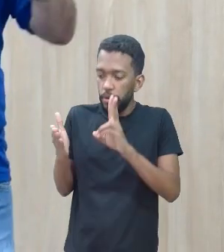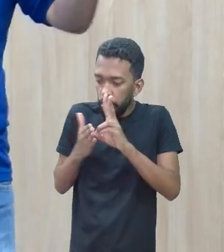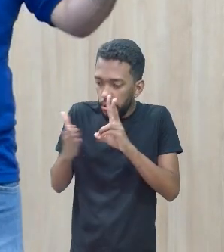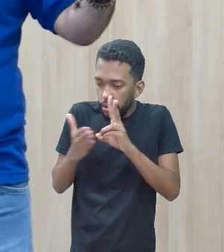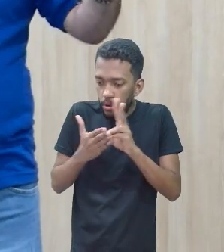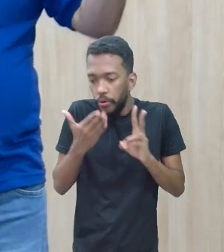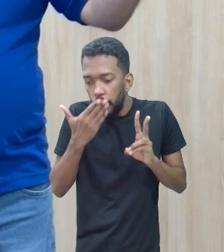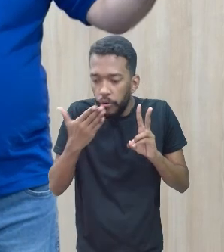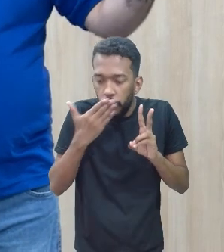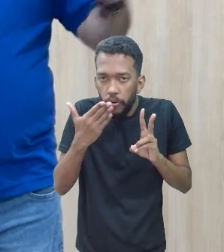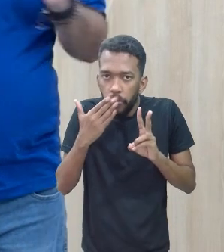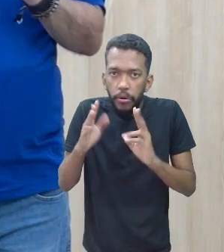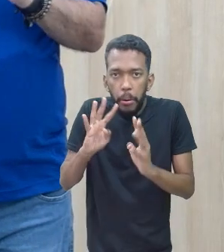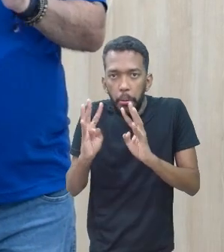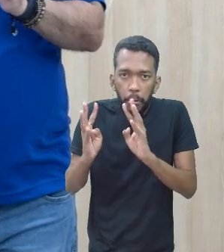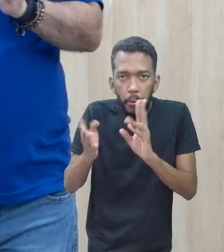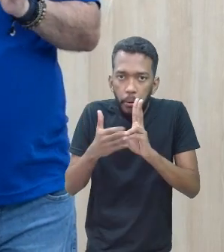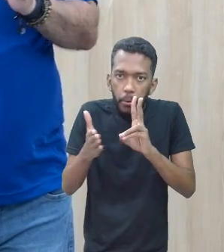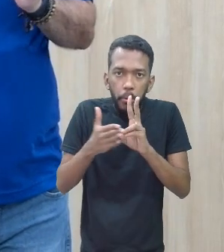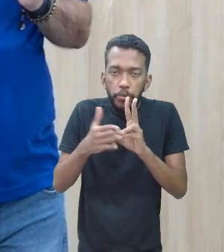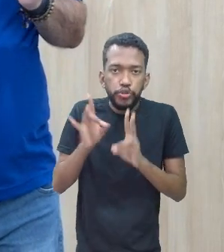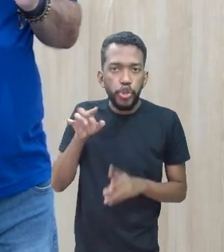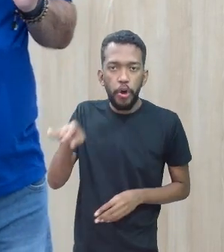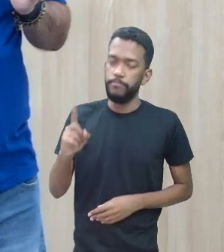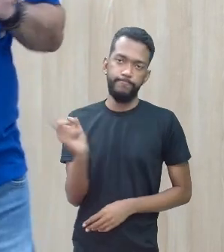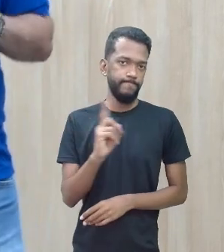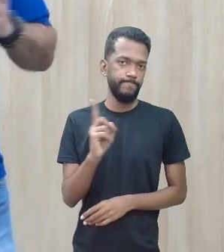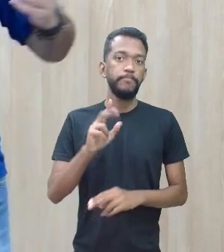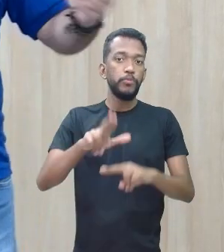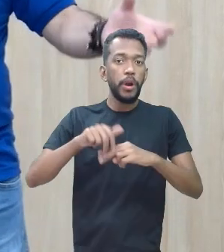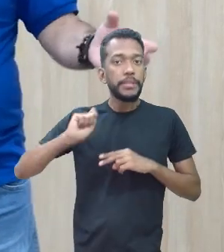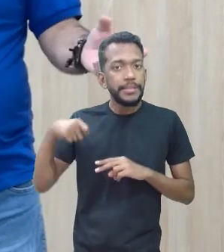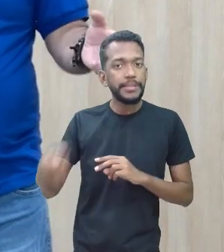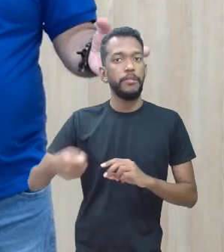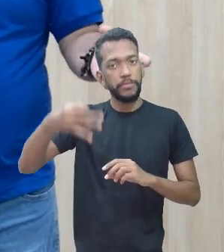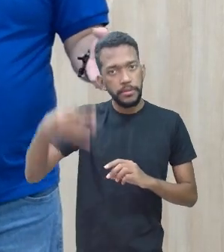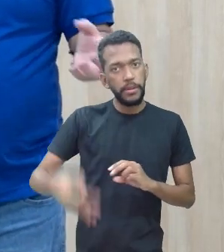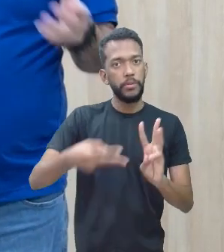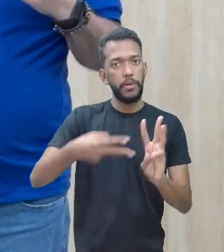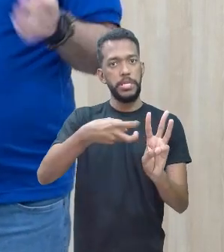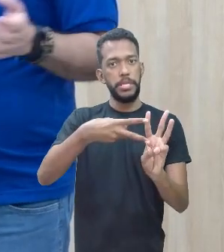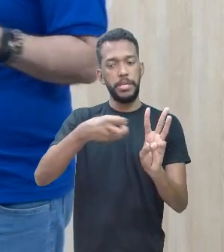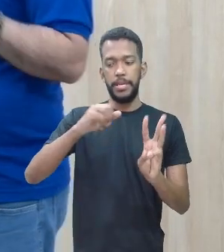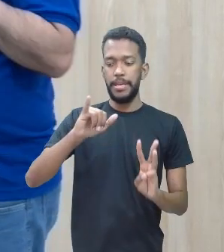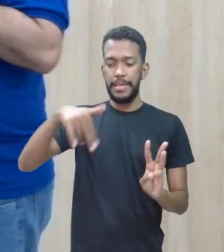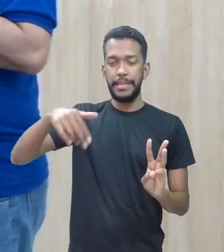conotação negativa da palavra, mas como indígenas ou povos originários.